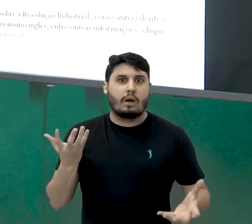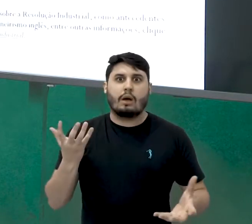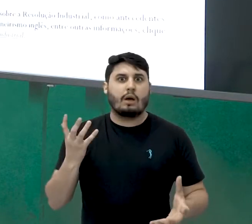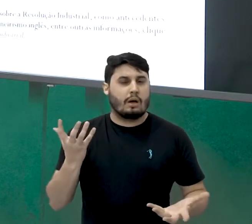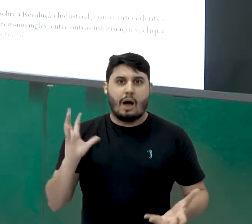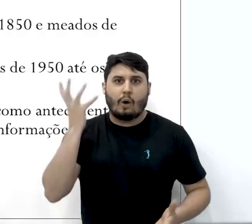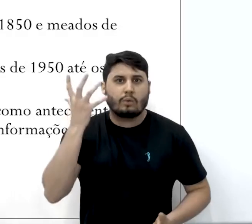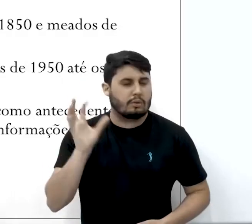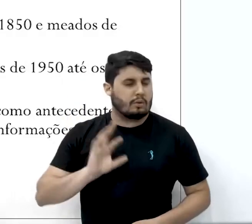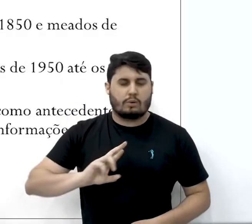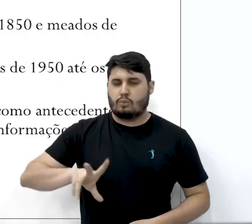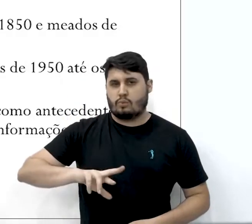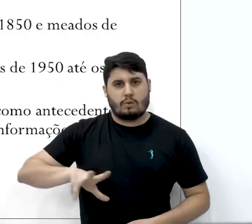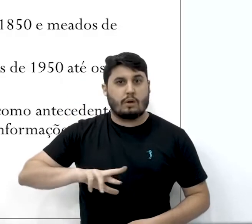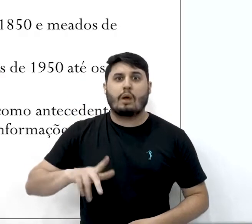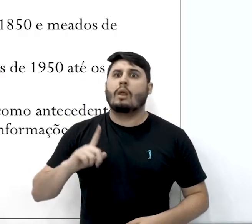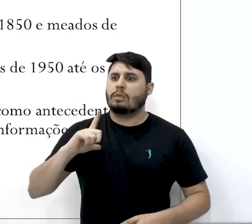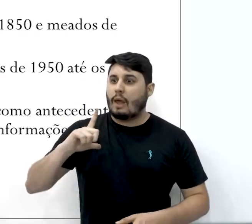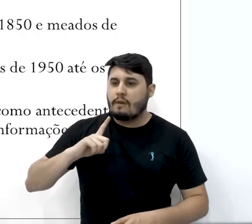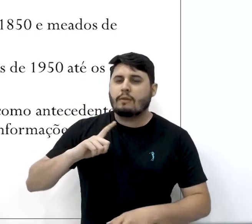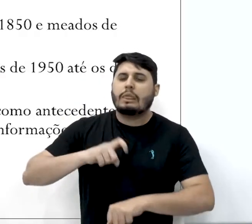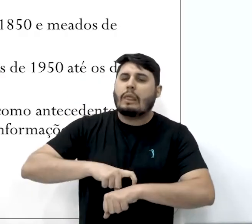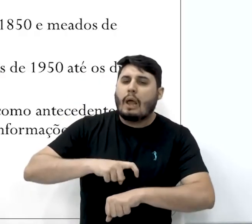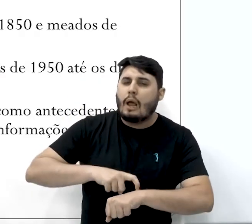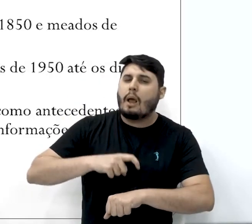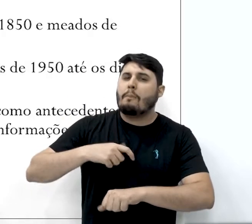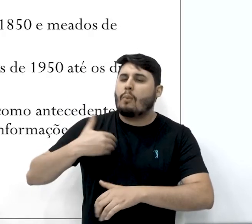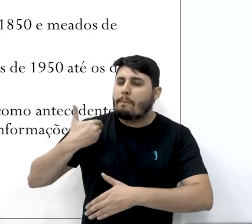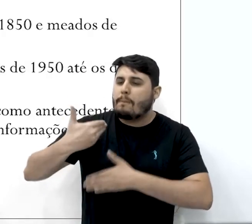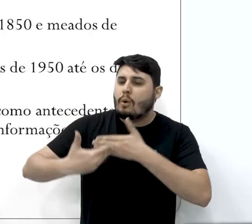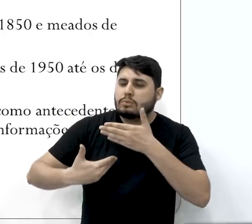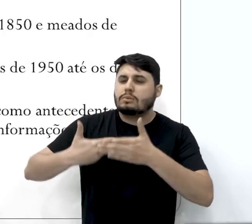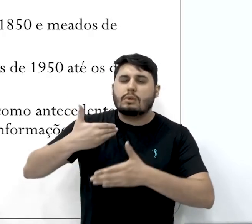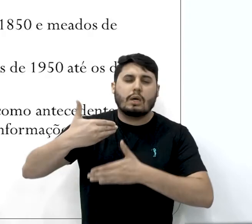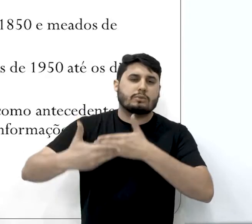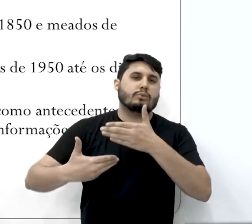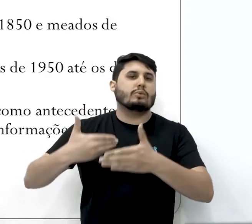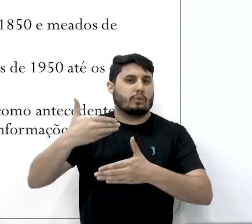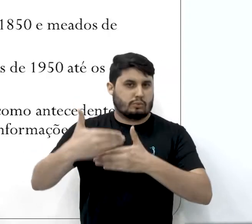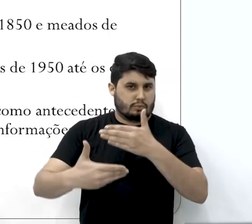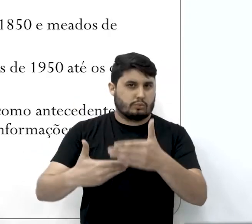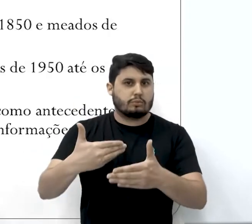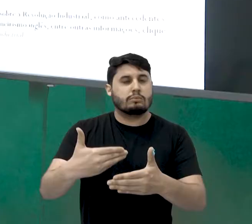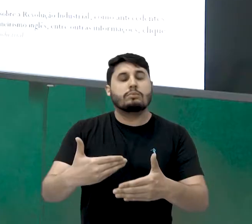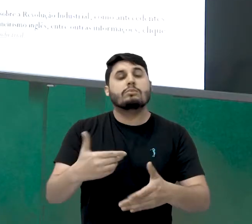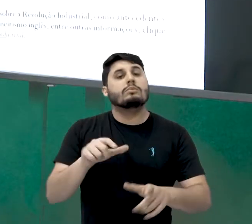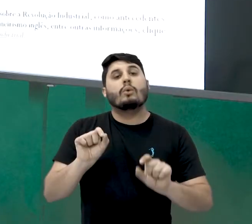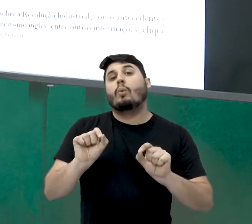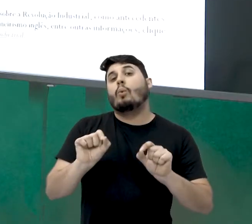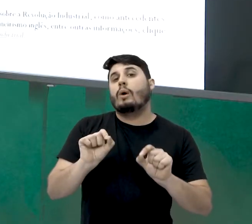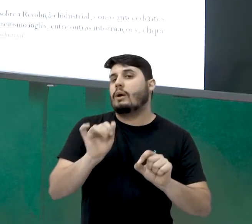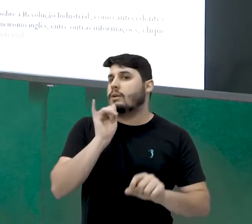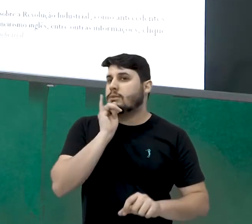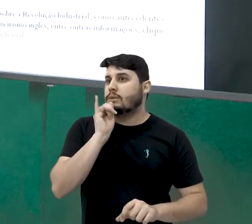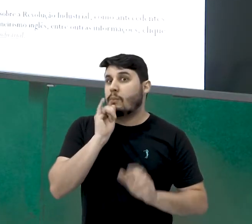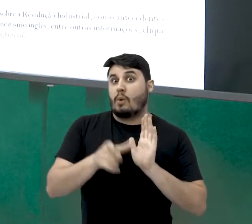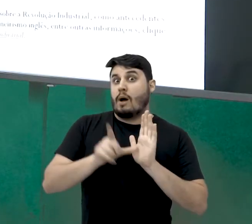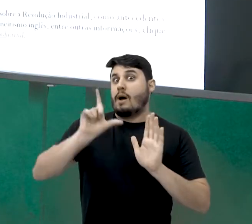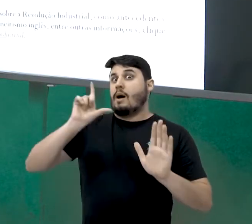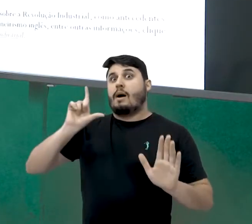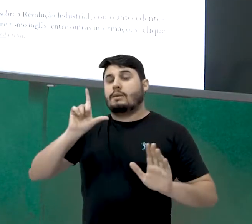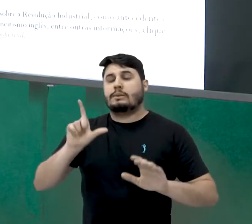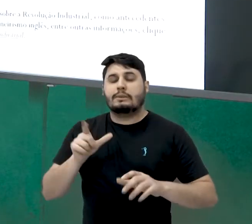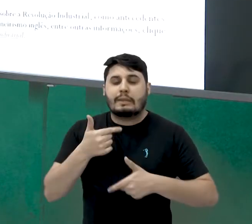processo. Então, dentro desse processo, nós tivemos o sistema artesanal. Do